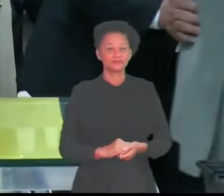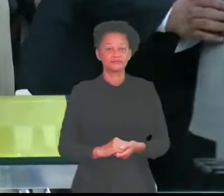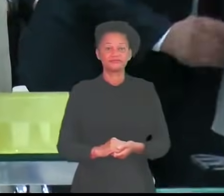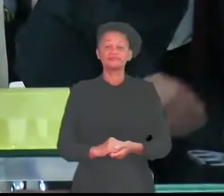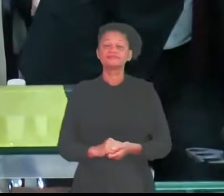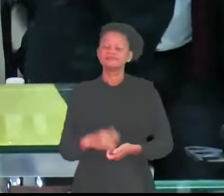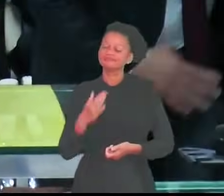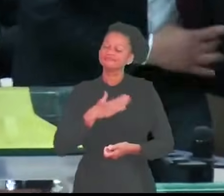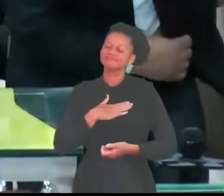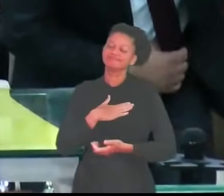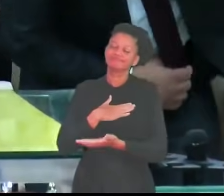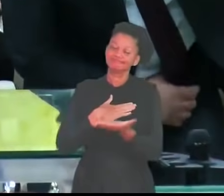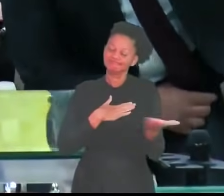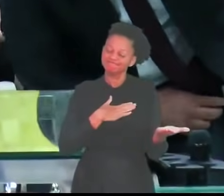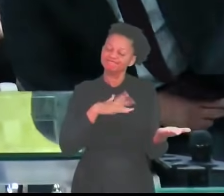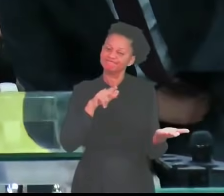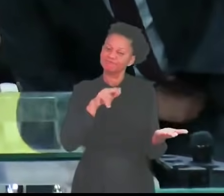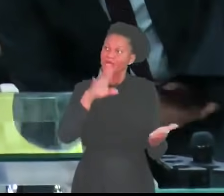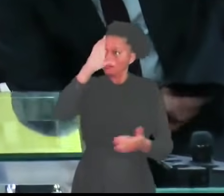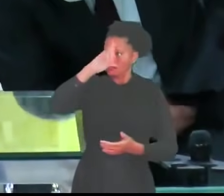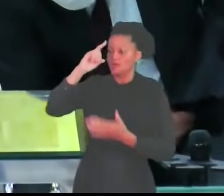Meus irmãos, com a ajuda de Deus,